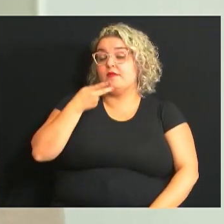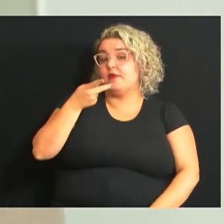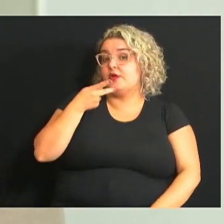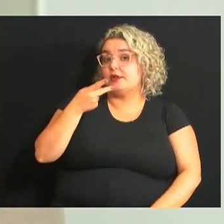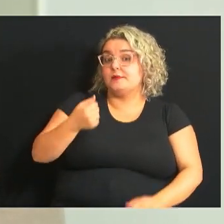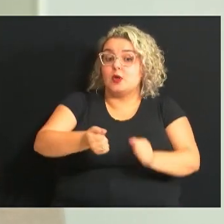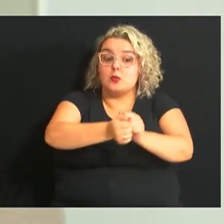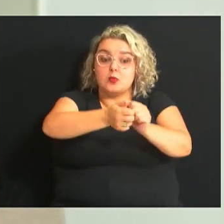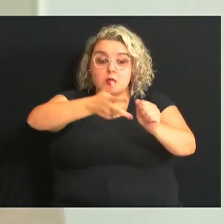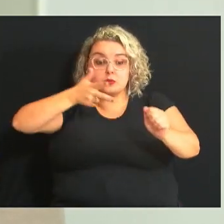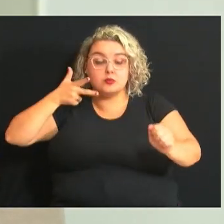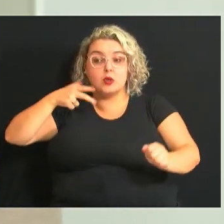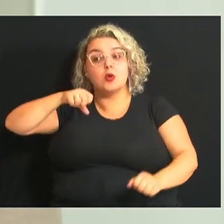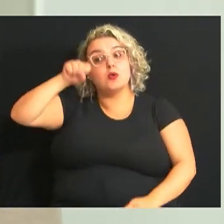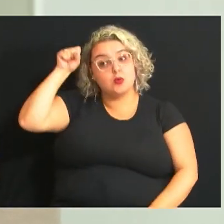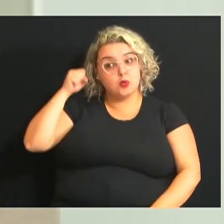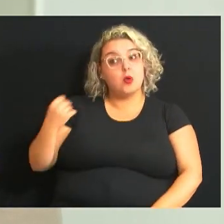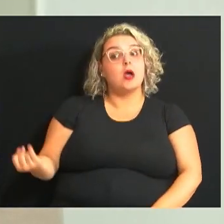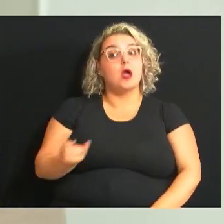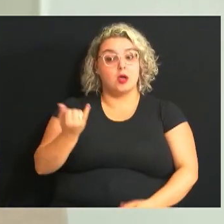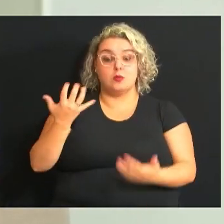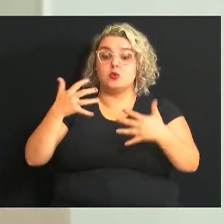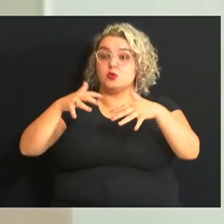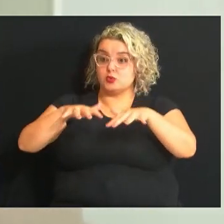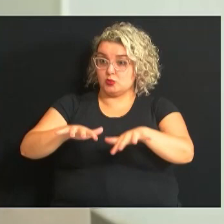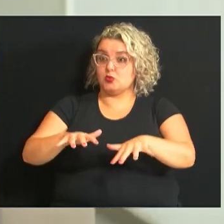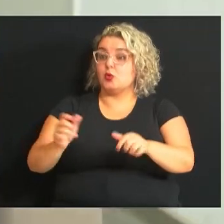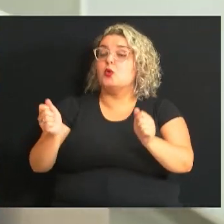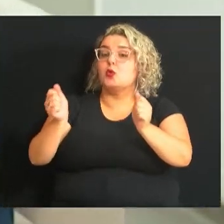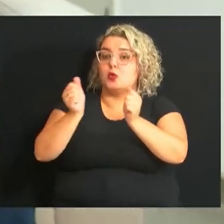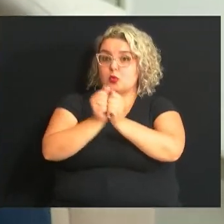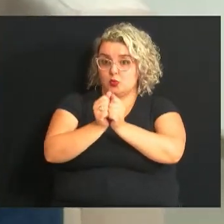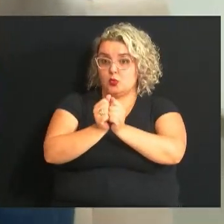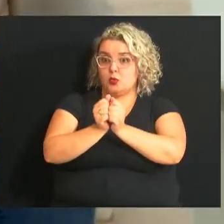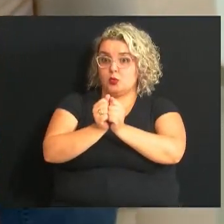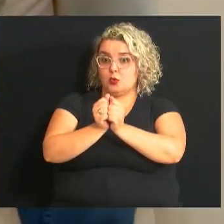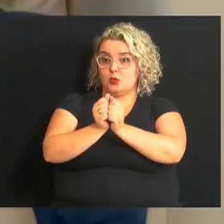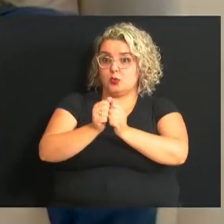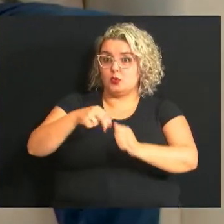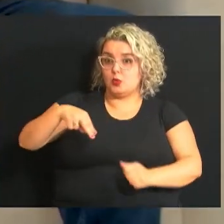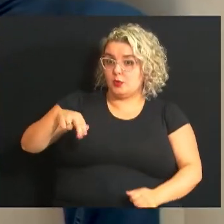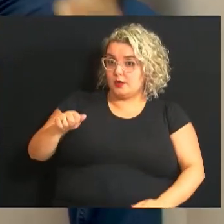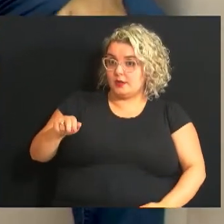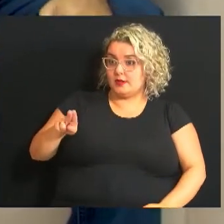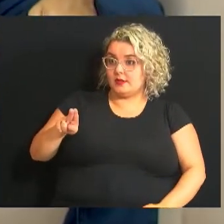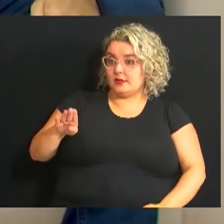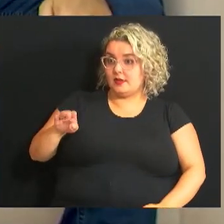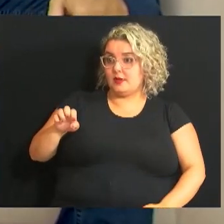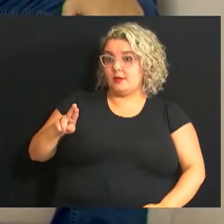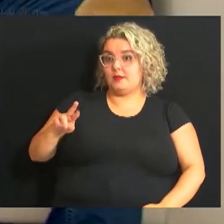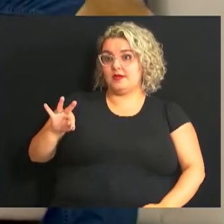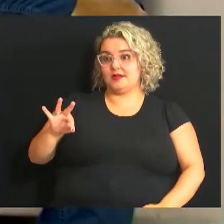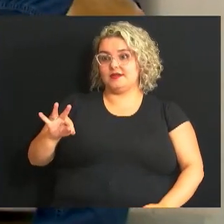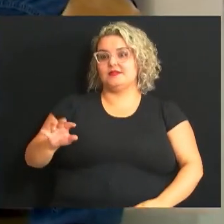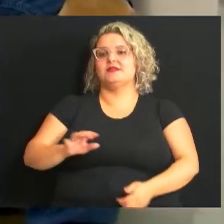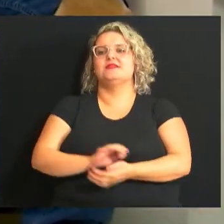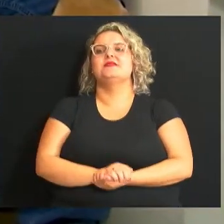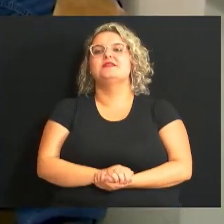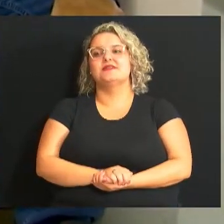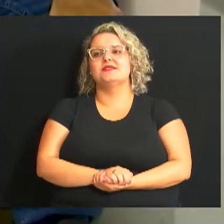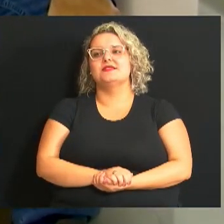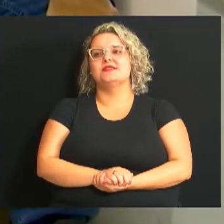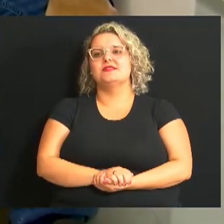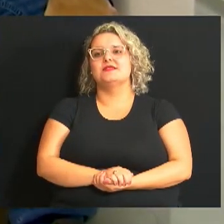da inclusão social. Estou aqui com o Naubert, ou Nauber, né? Que vem lá